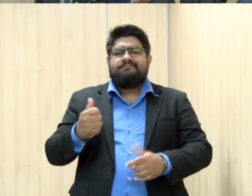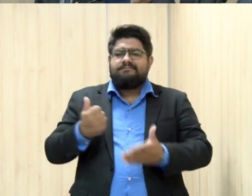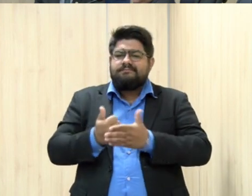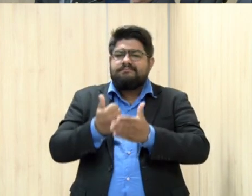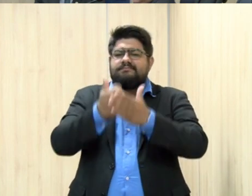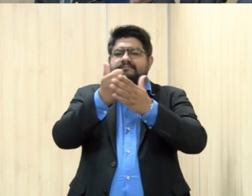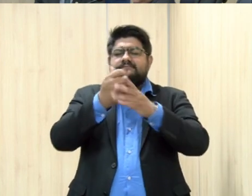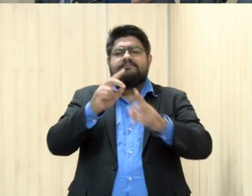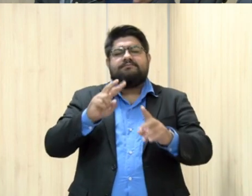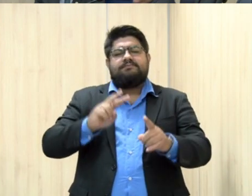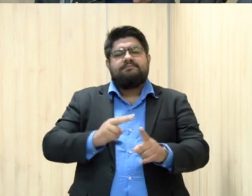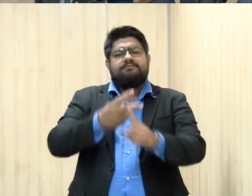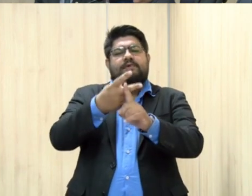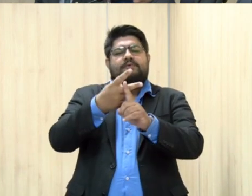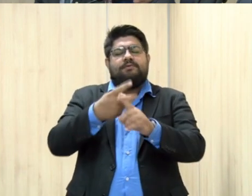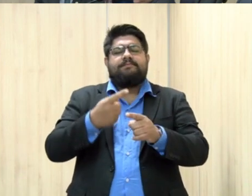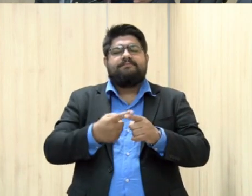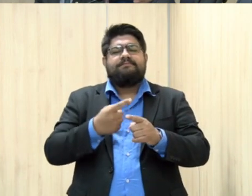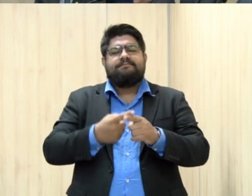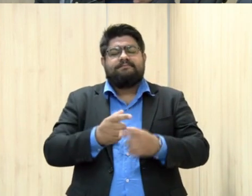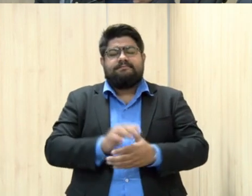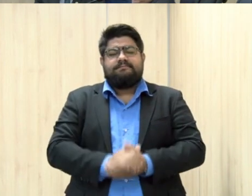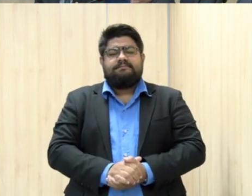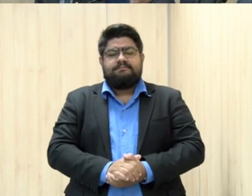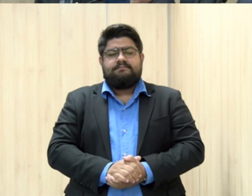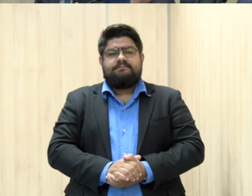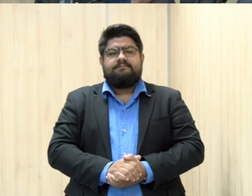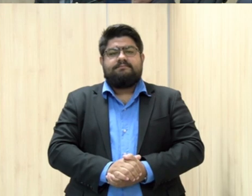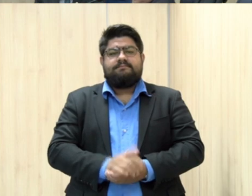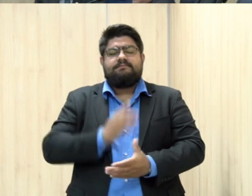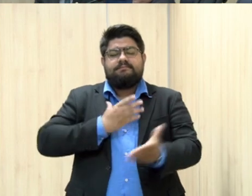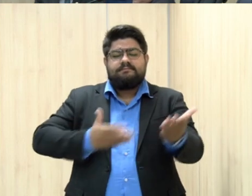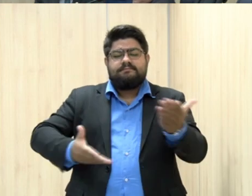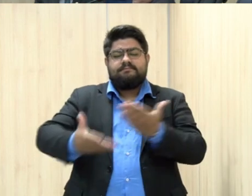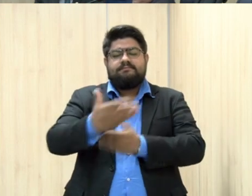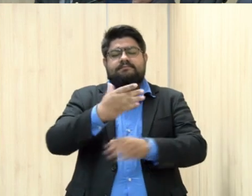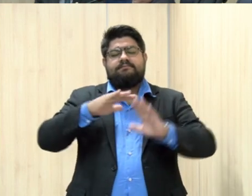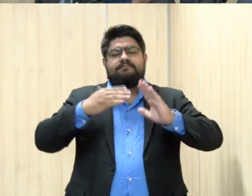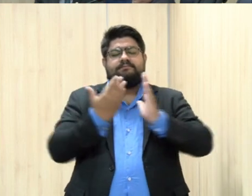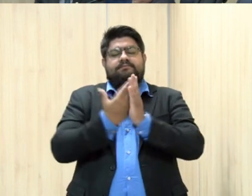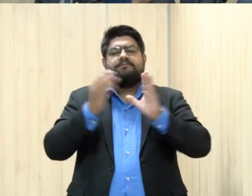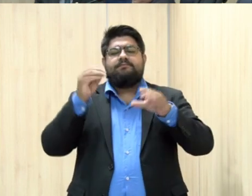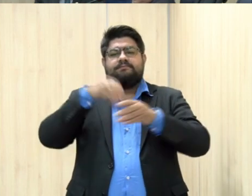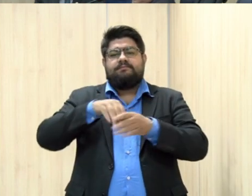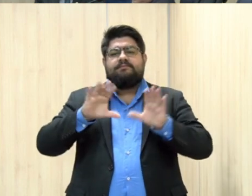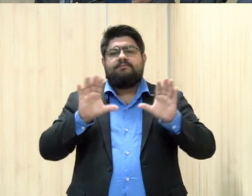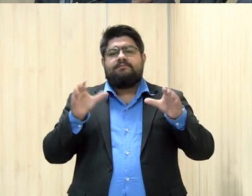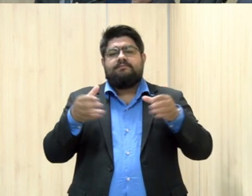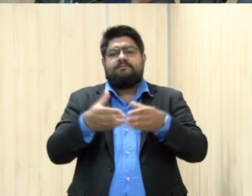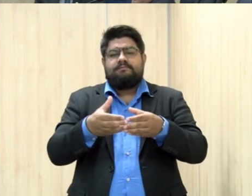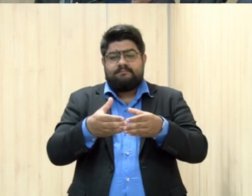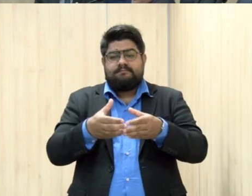de modo a concretizar a efetiva integração da escola na comunidade